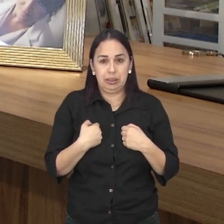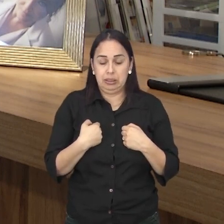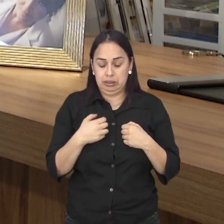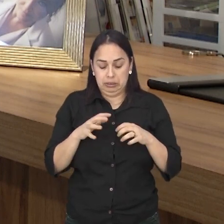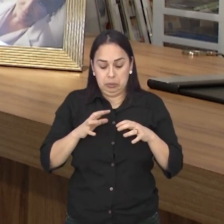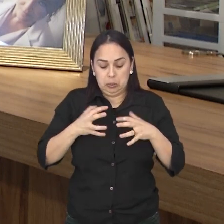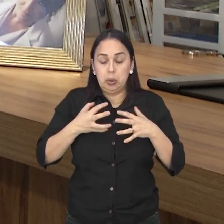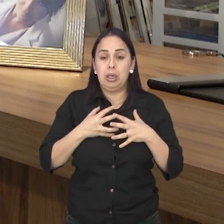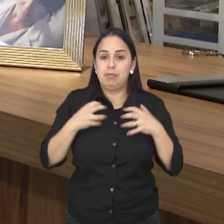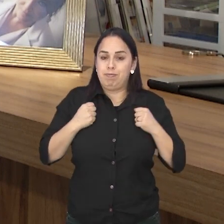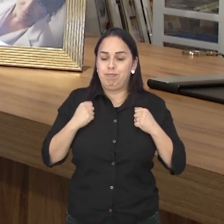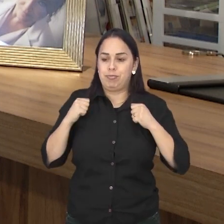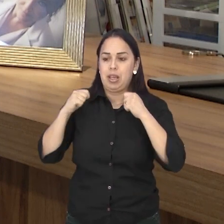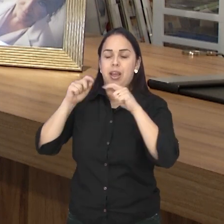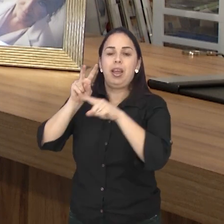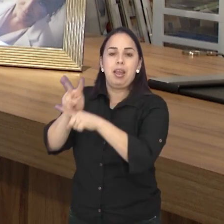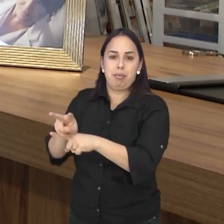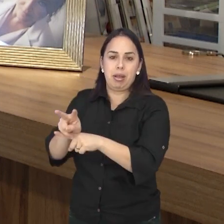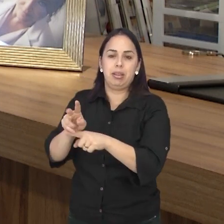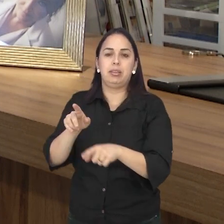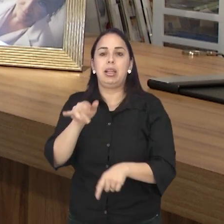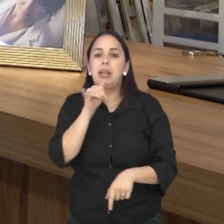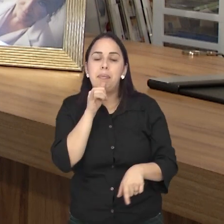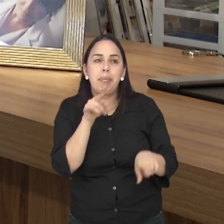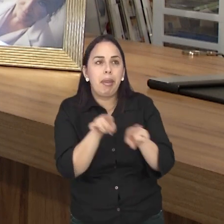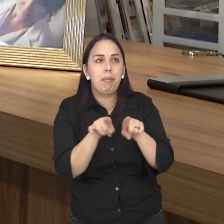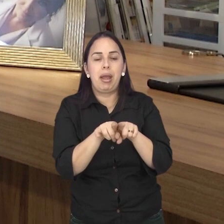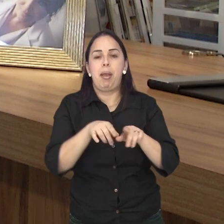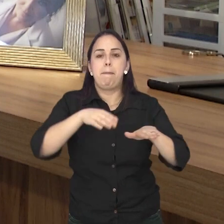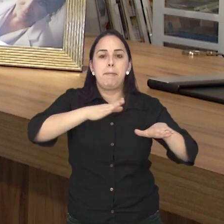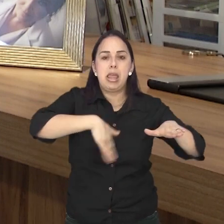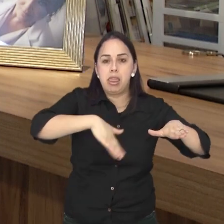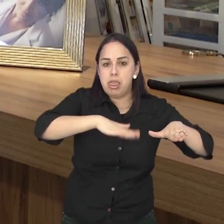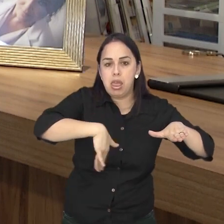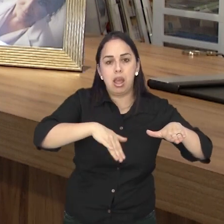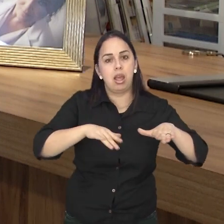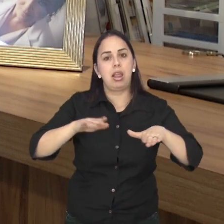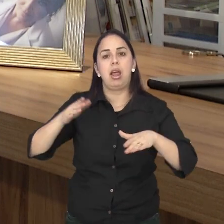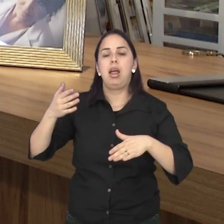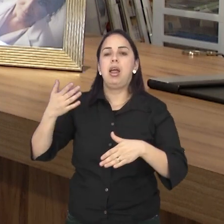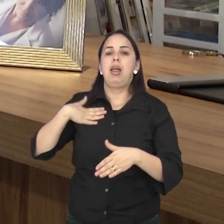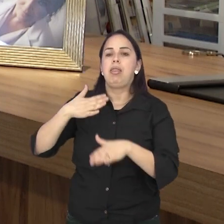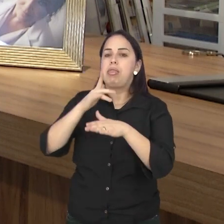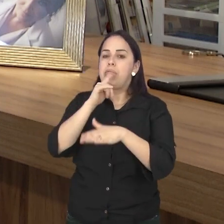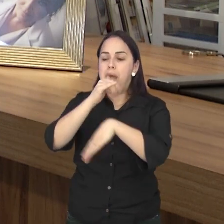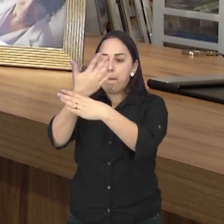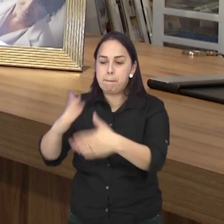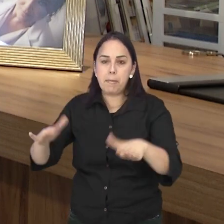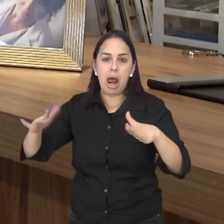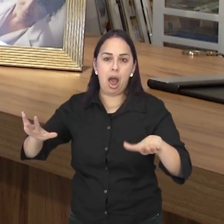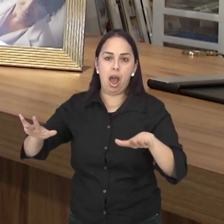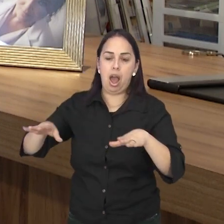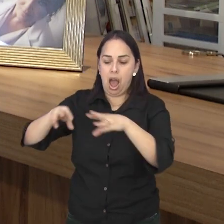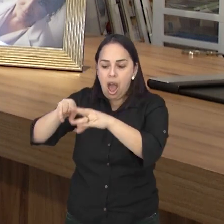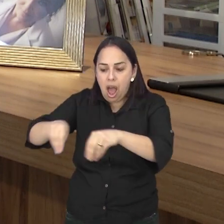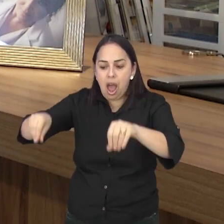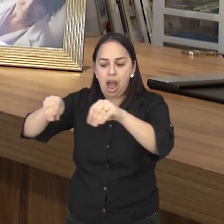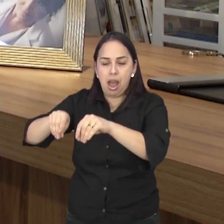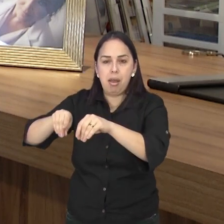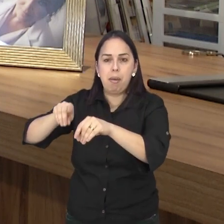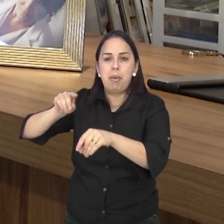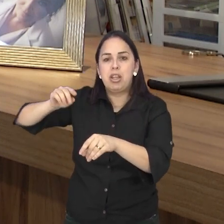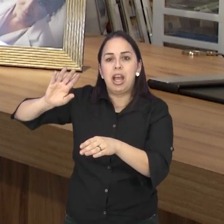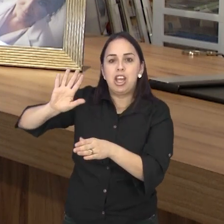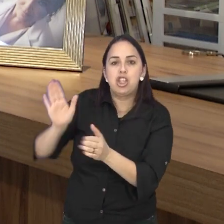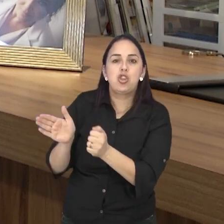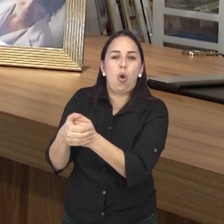mais contaminadas e decks de piscina, na praia, areia. Então, os fungos